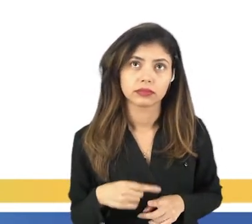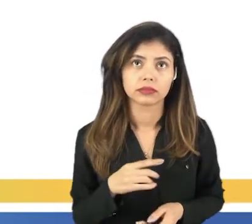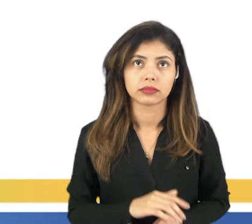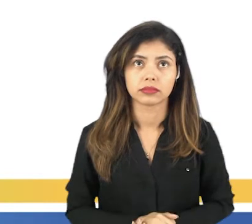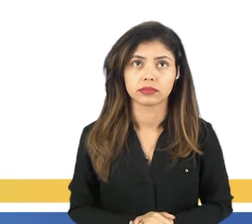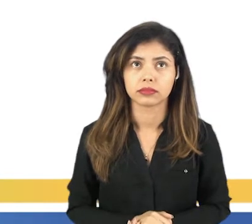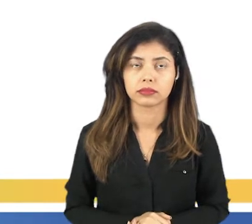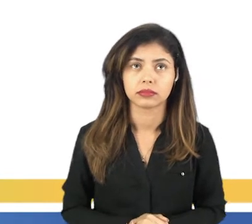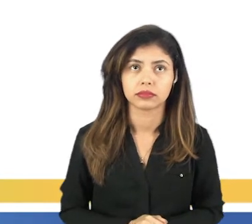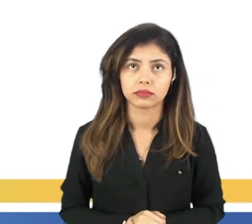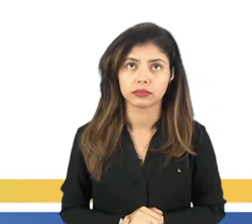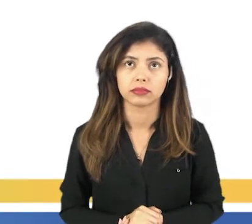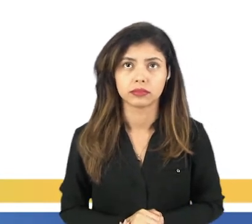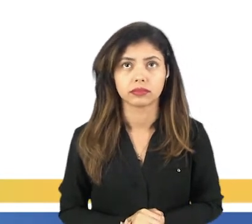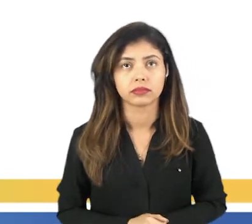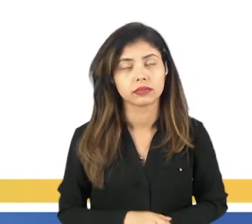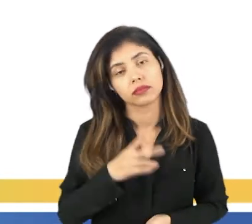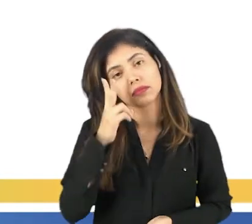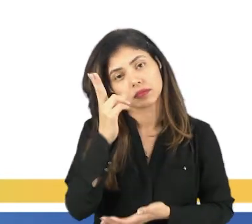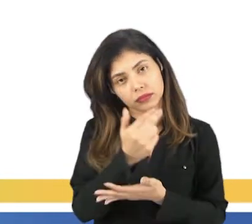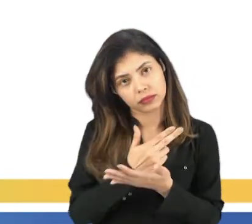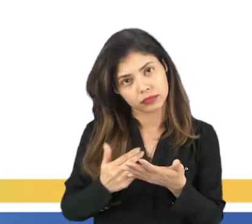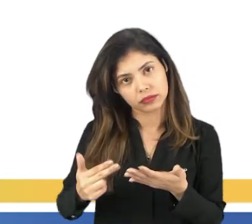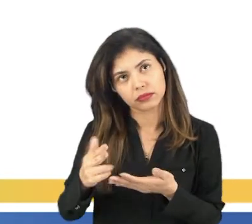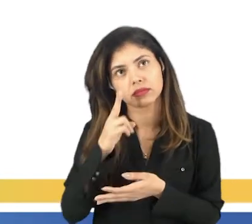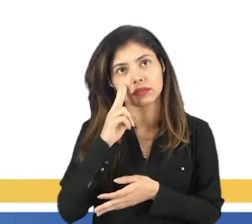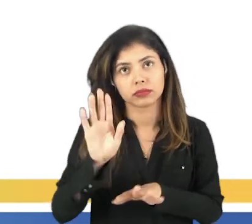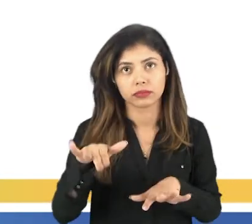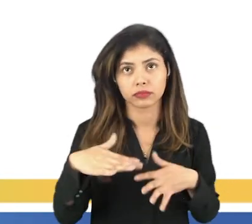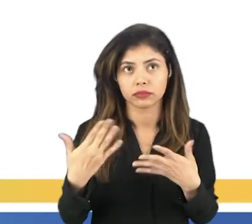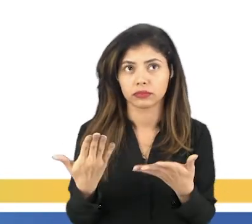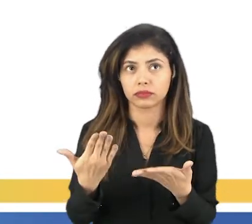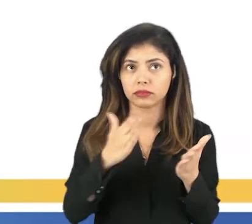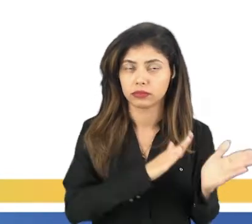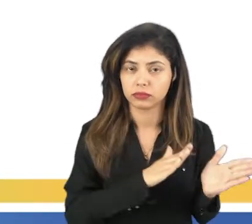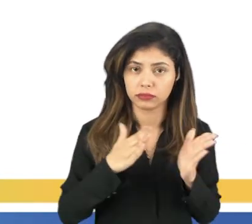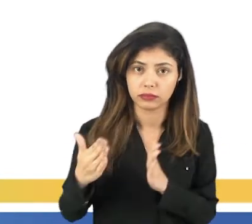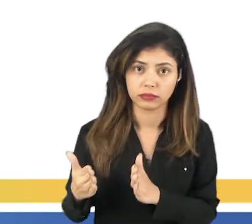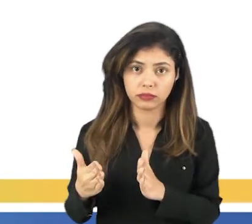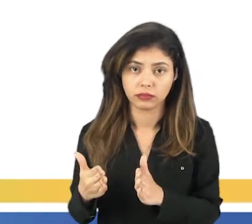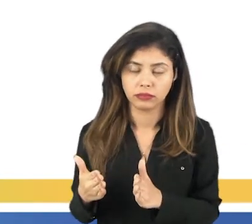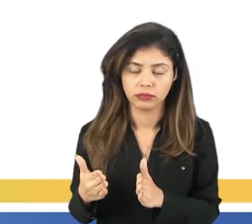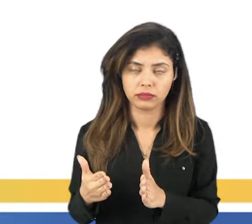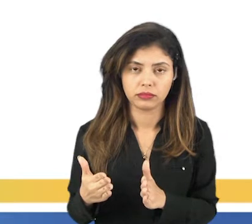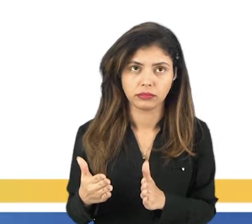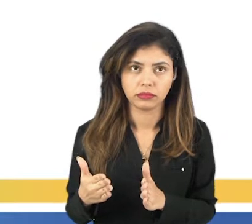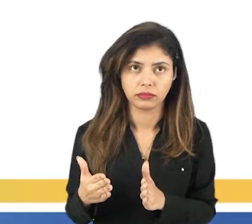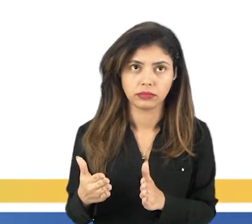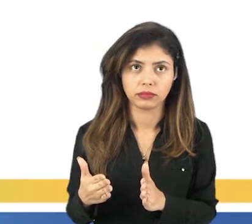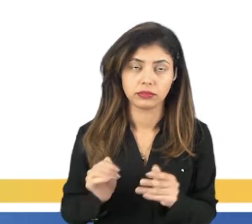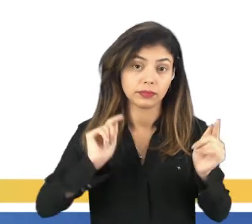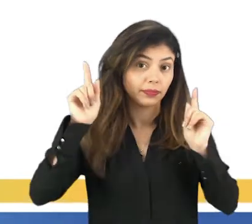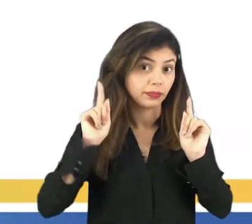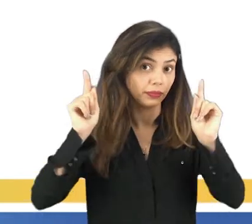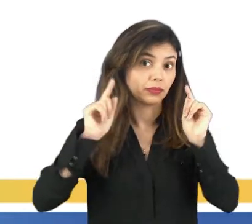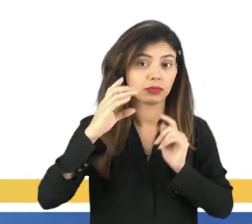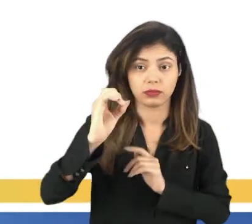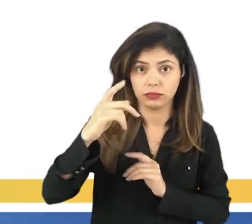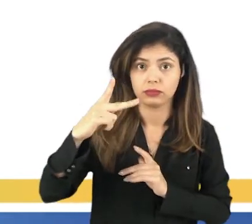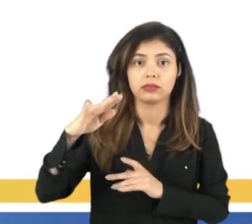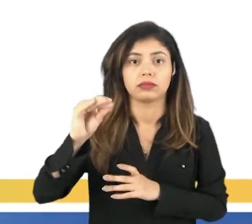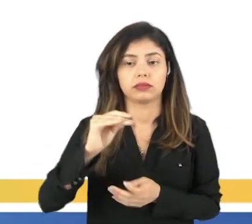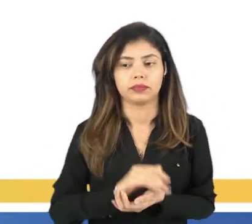pergunta. Observe o desenho, identifique a fração que representa a parte que esta torcida